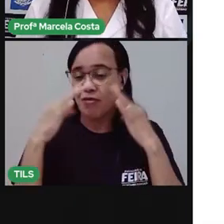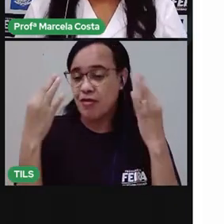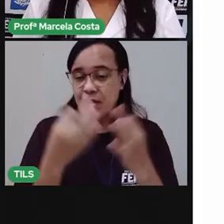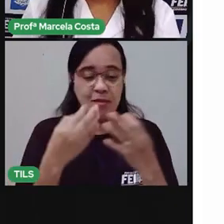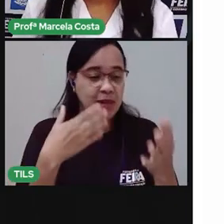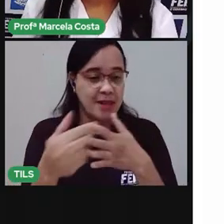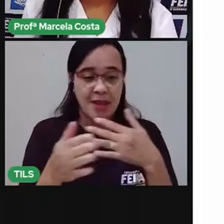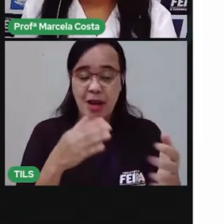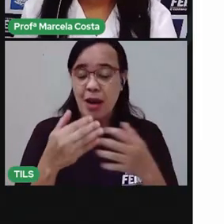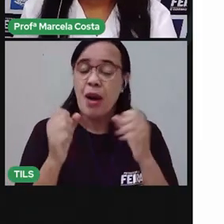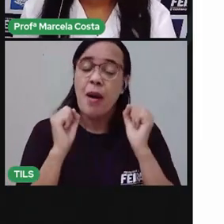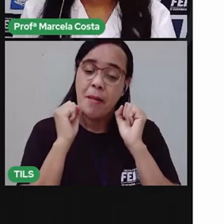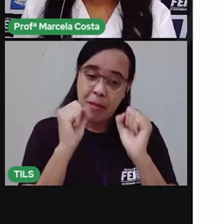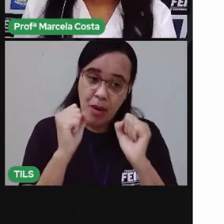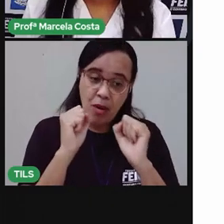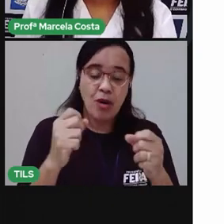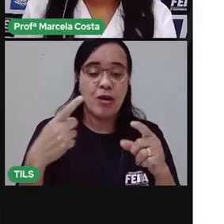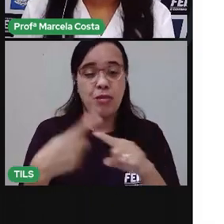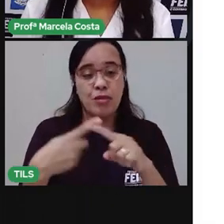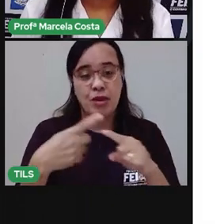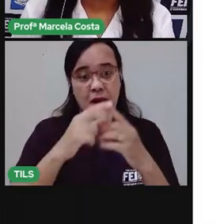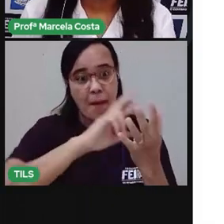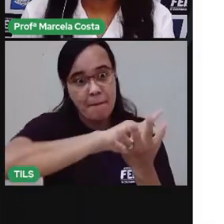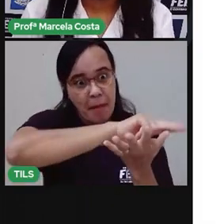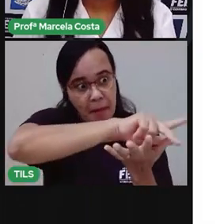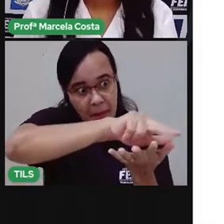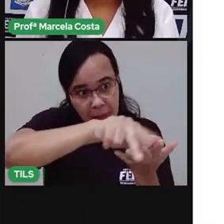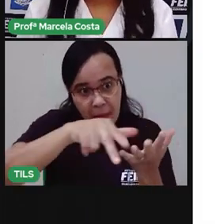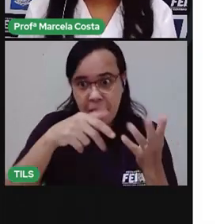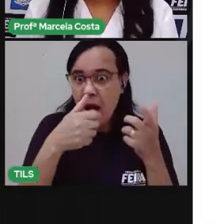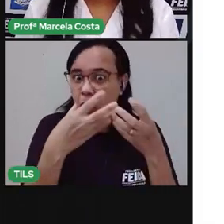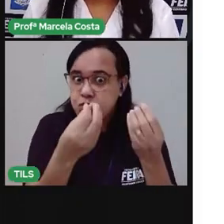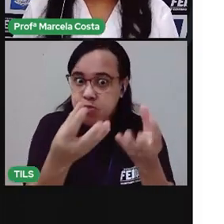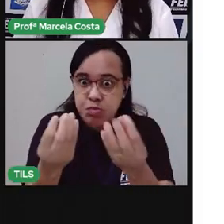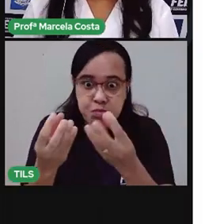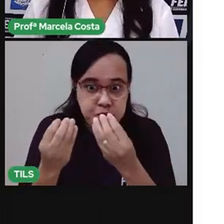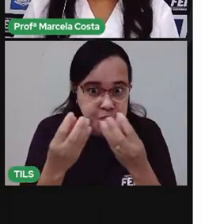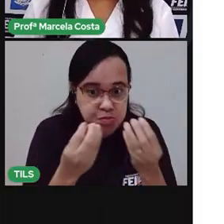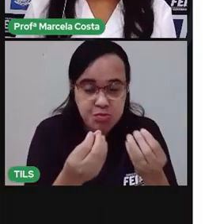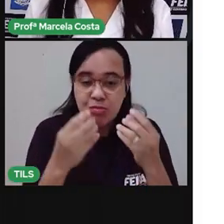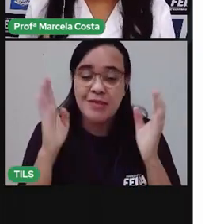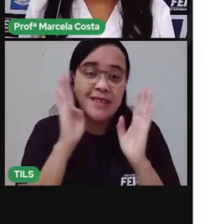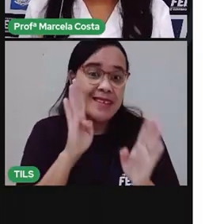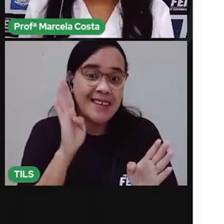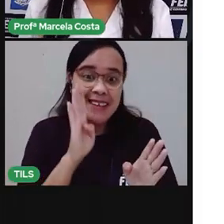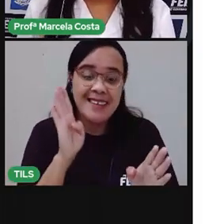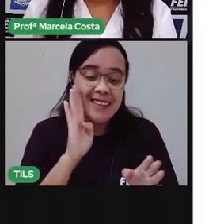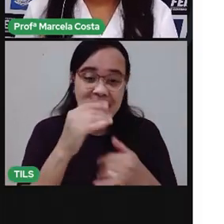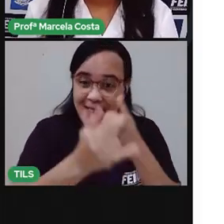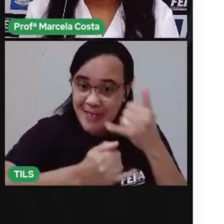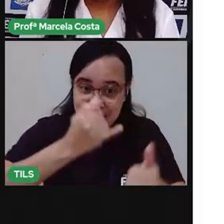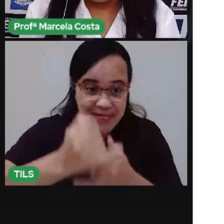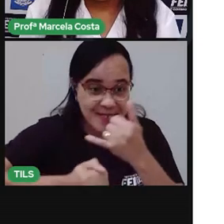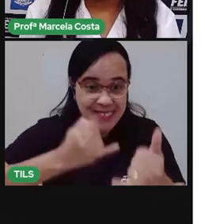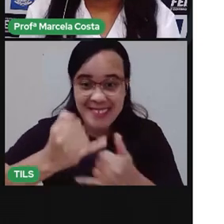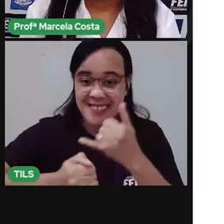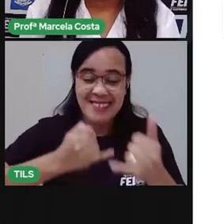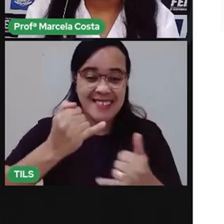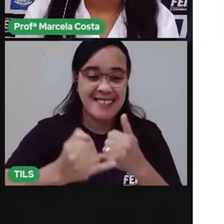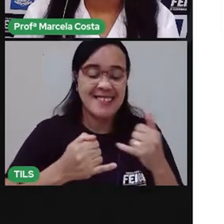tá bom tem várias palavras naquele jogo você vai se divertir e aprender ao mesmo tempo posso legal